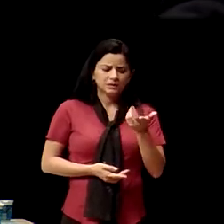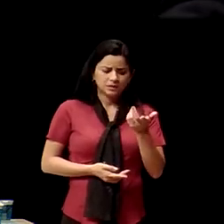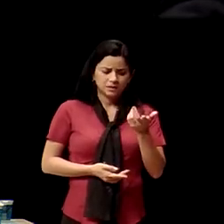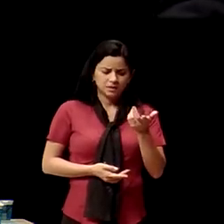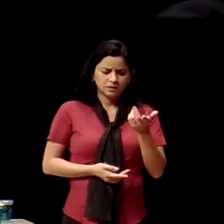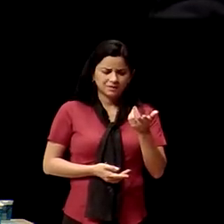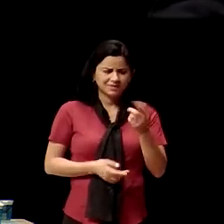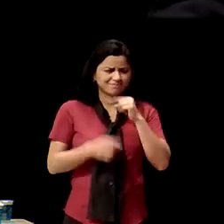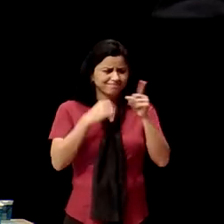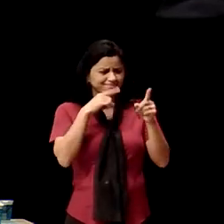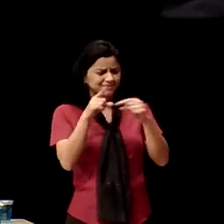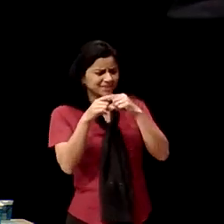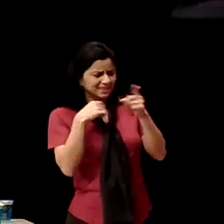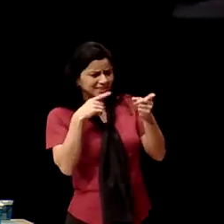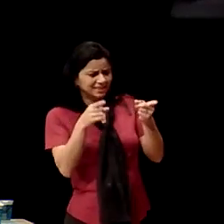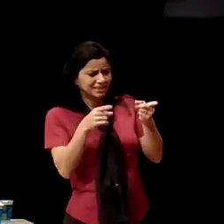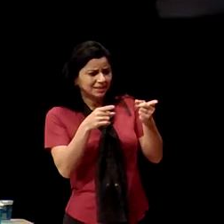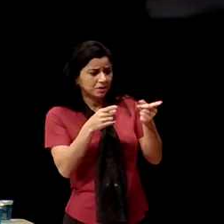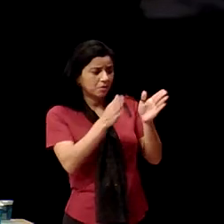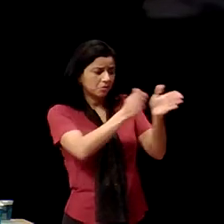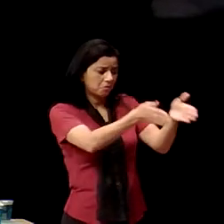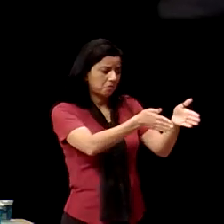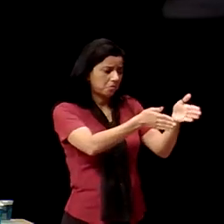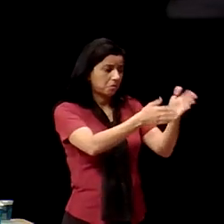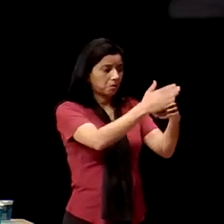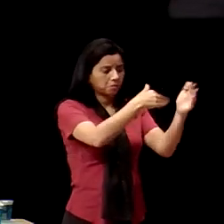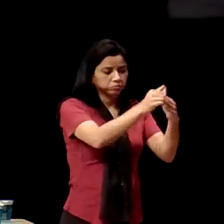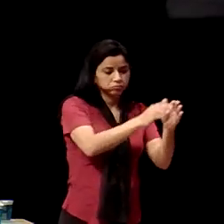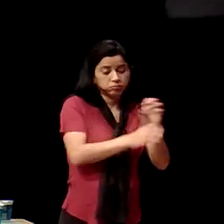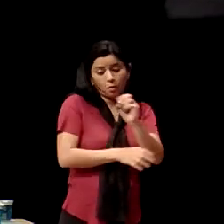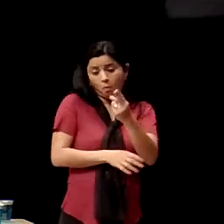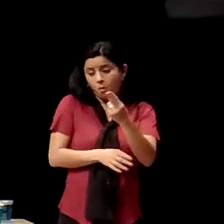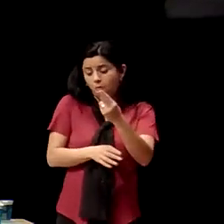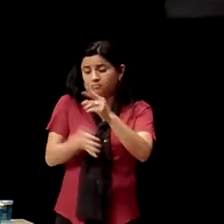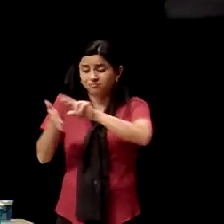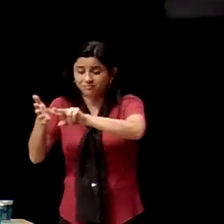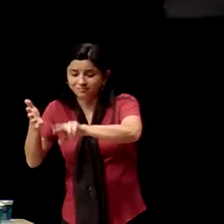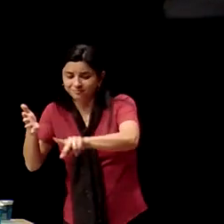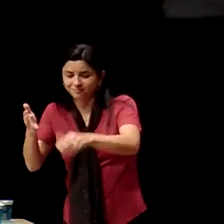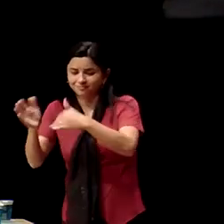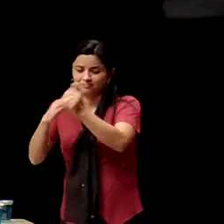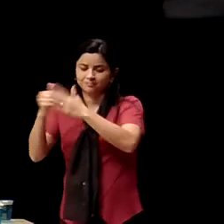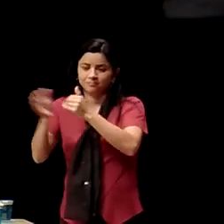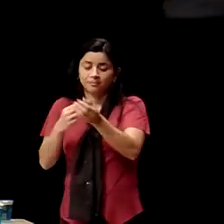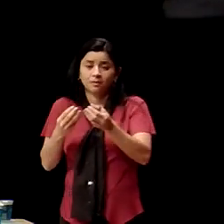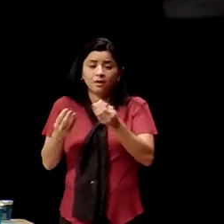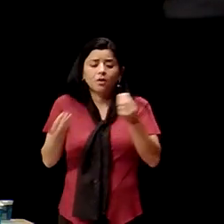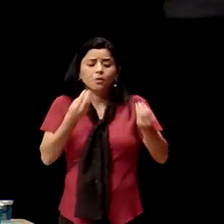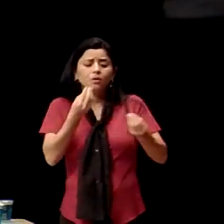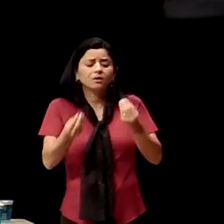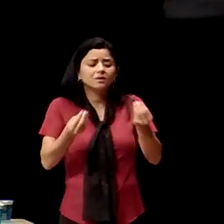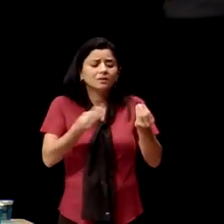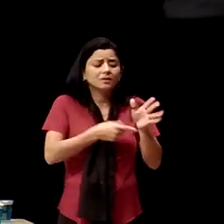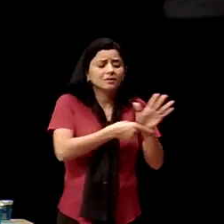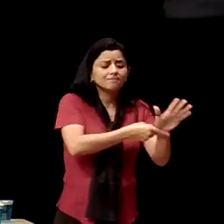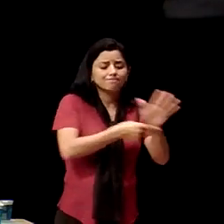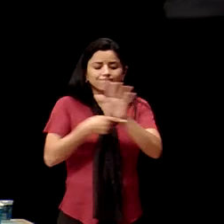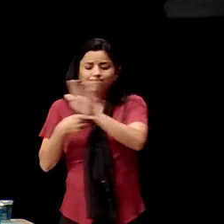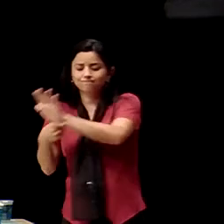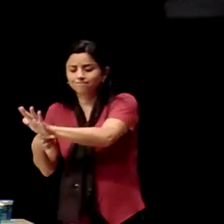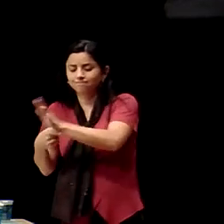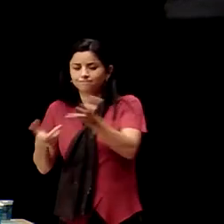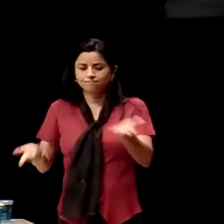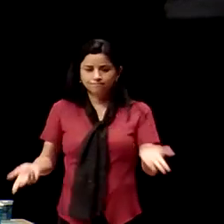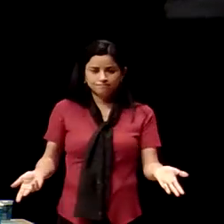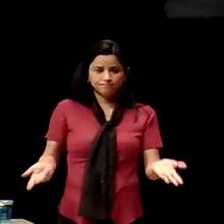esses questionamentos sobre uma profissão ou muitas profissões e como que a pedagogia social ela pode ajudá-los.